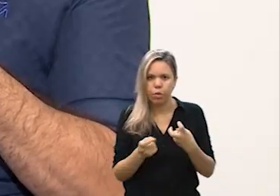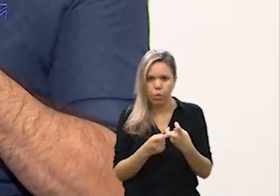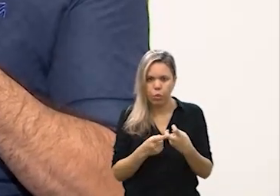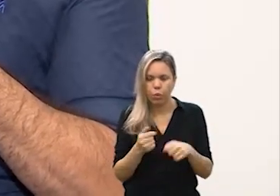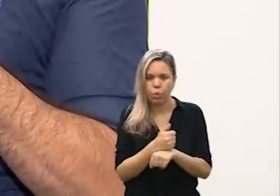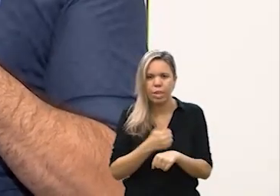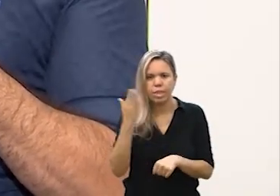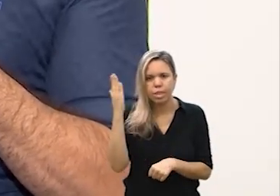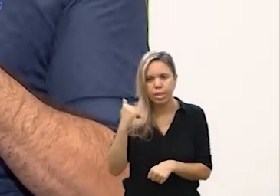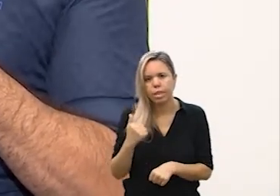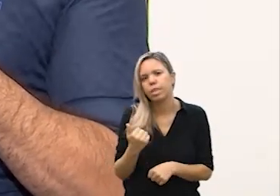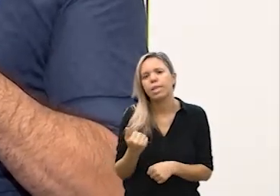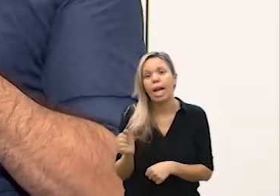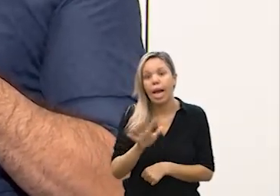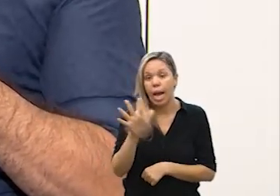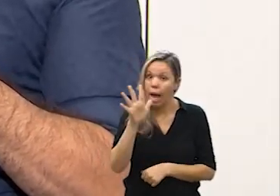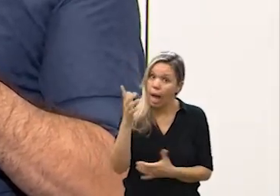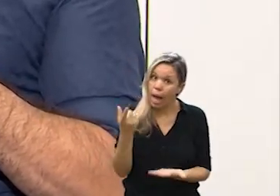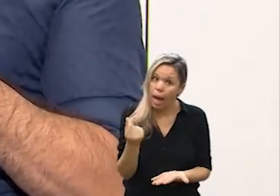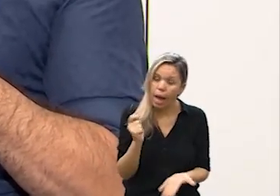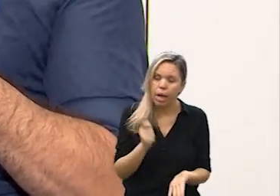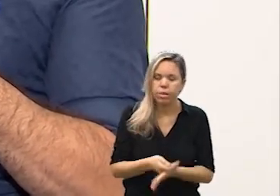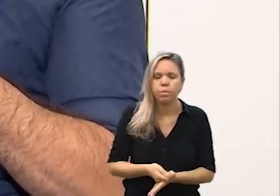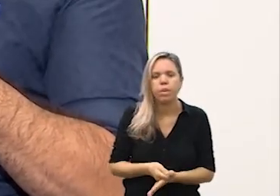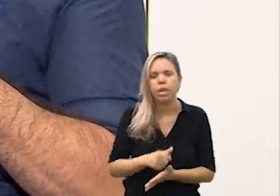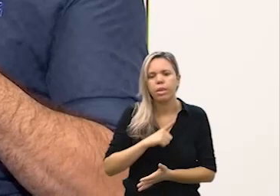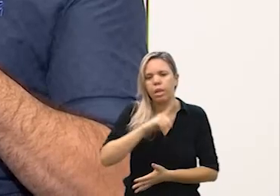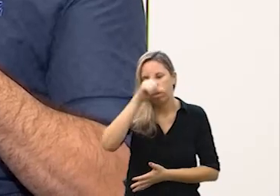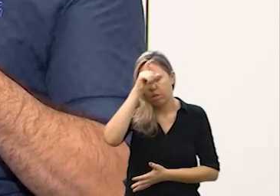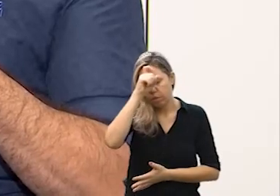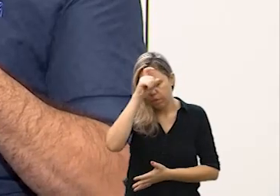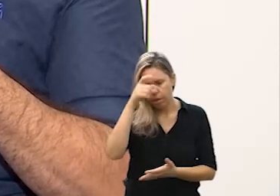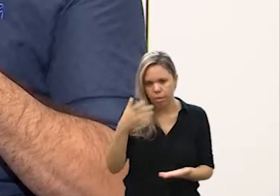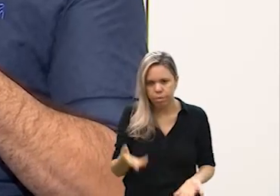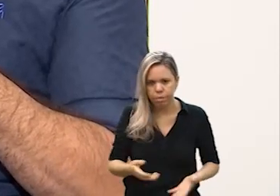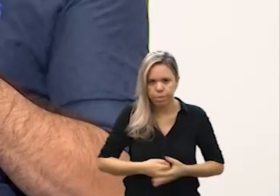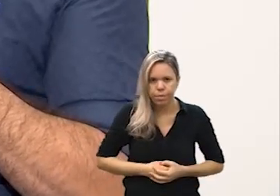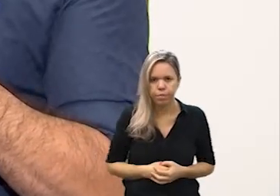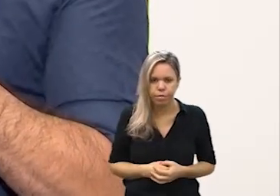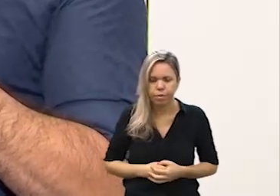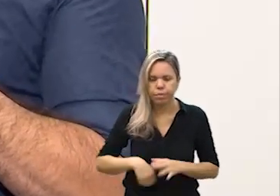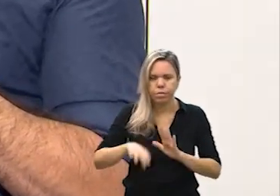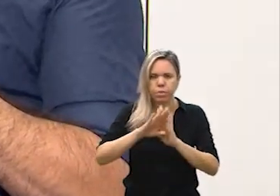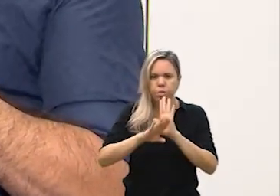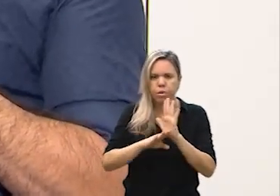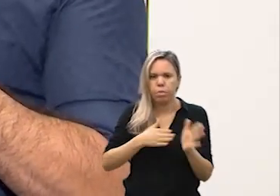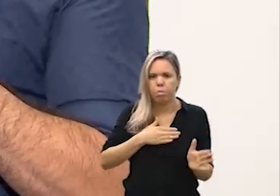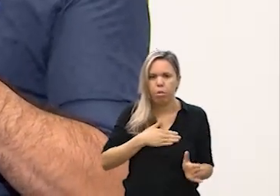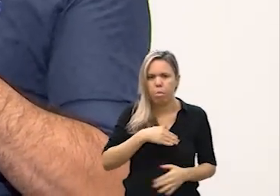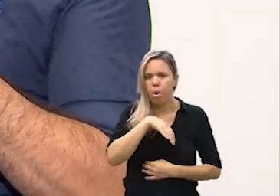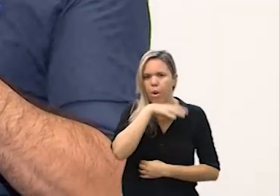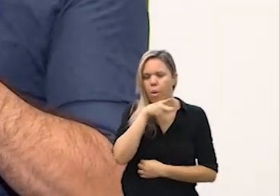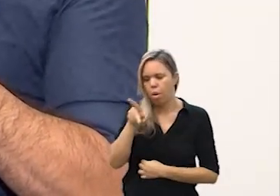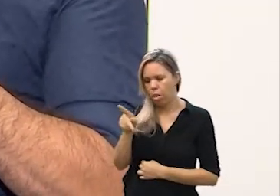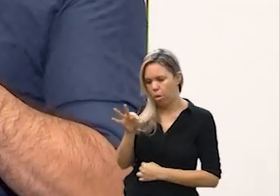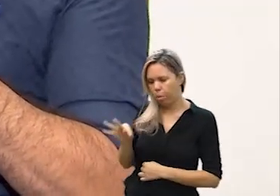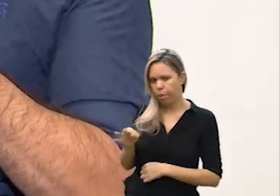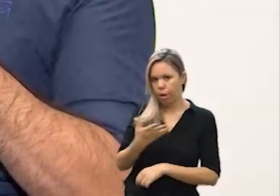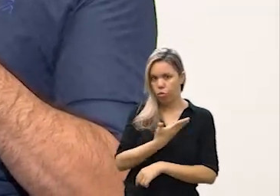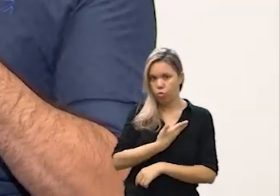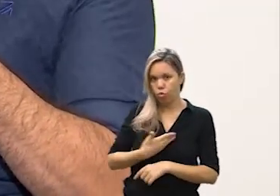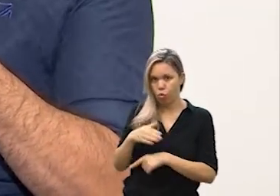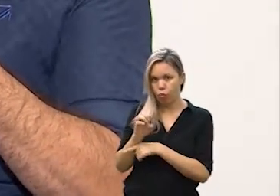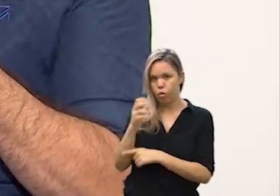esse hospital, que é esse programa Meu Pet, né, que é do governo do estado, a gente está fazendo esse apelo ao governador